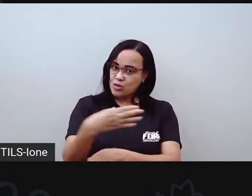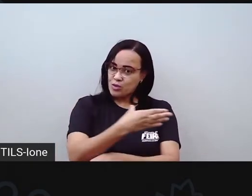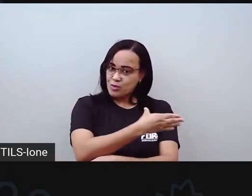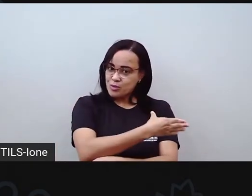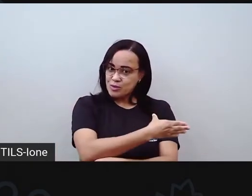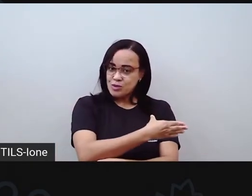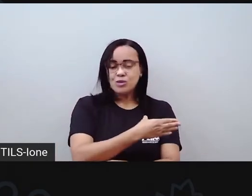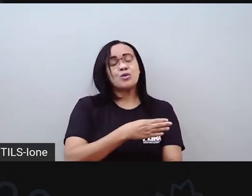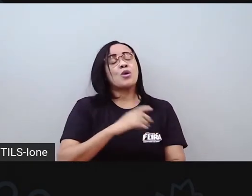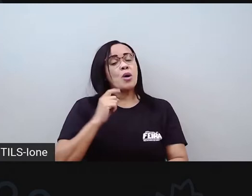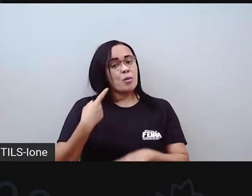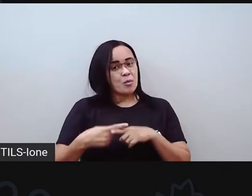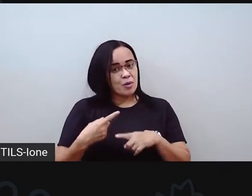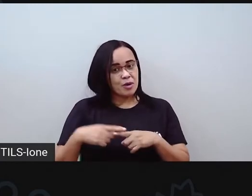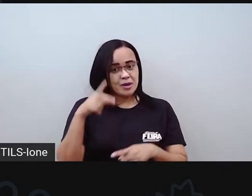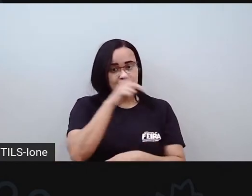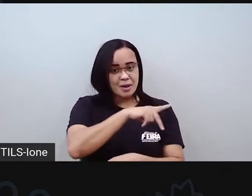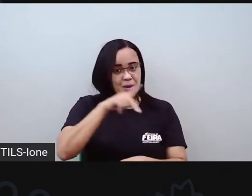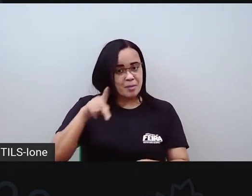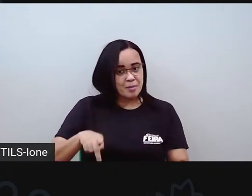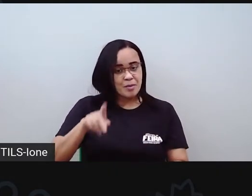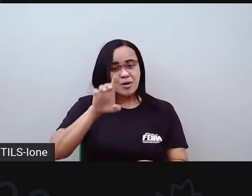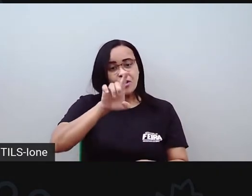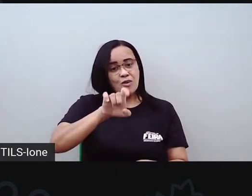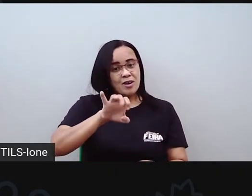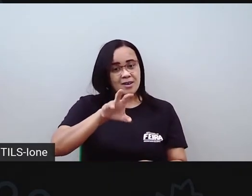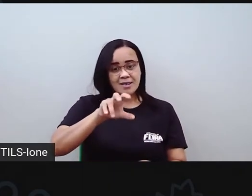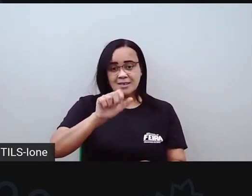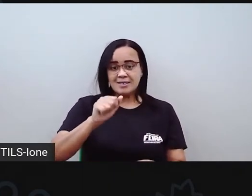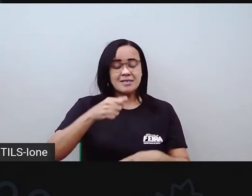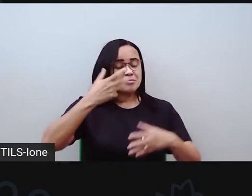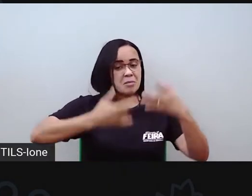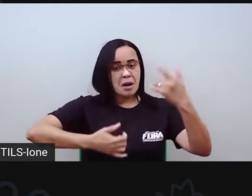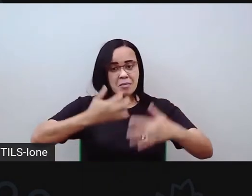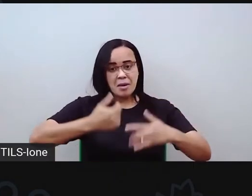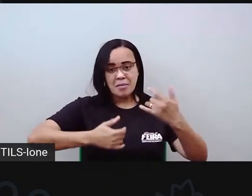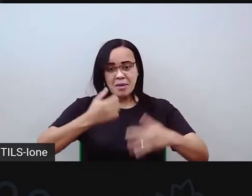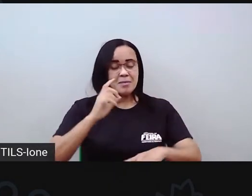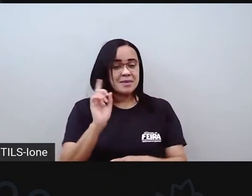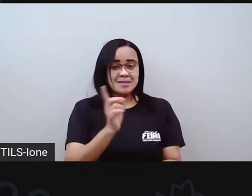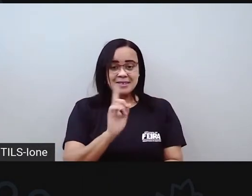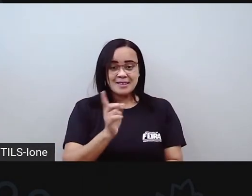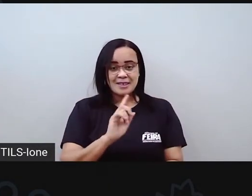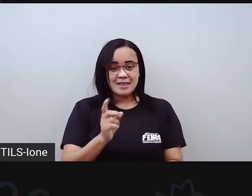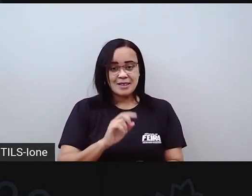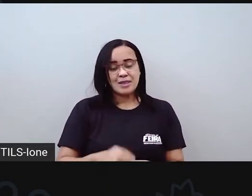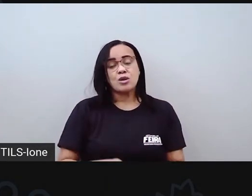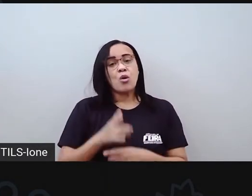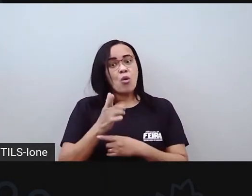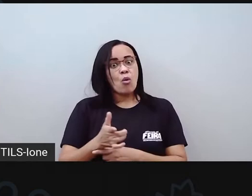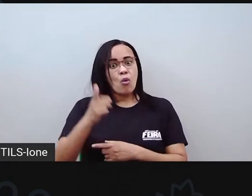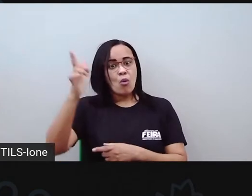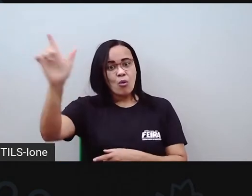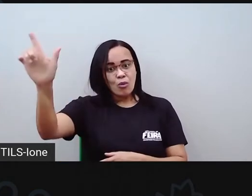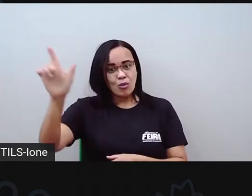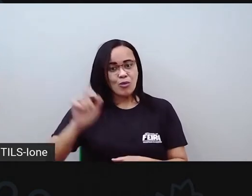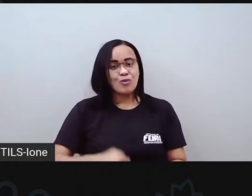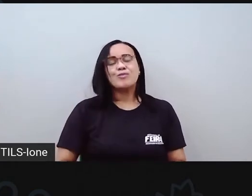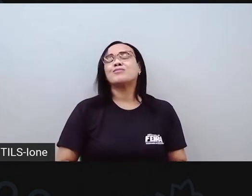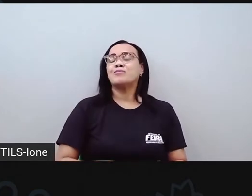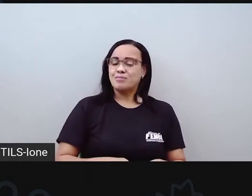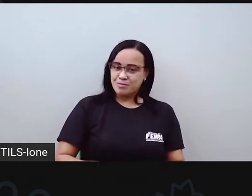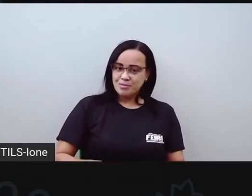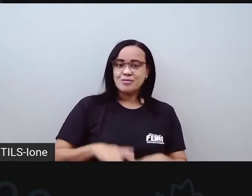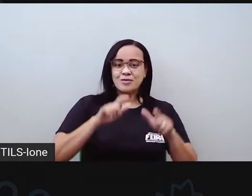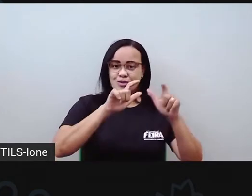Elisa que vai contar a história, não. Hoje a nossa história vem de outro lugar. Ela vai ser contada